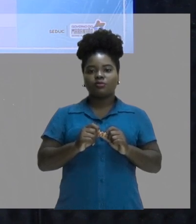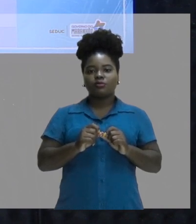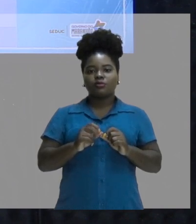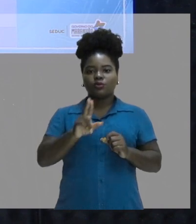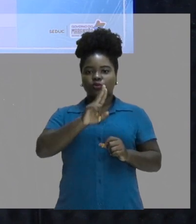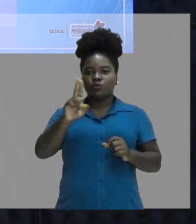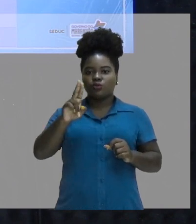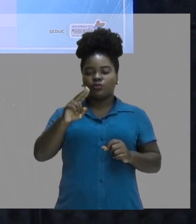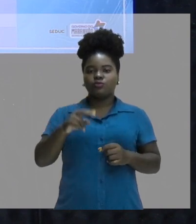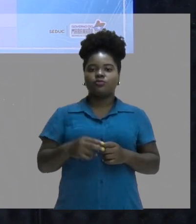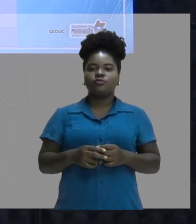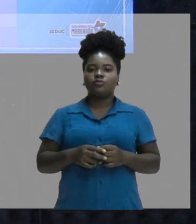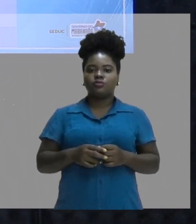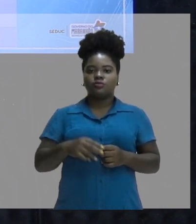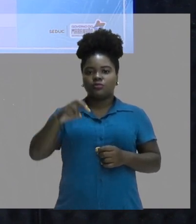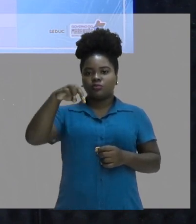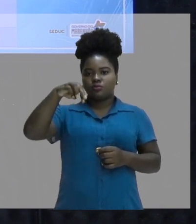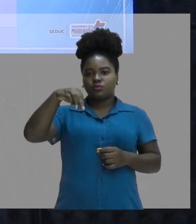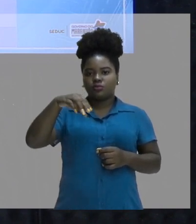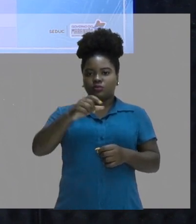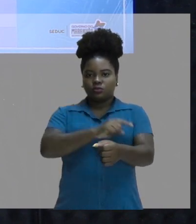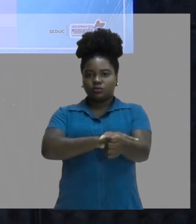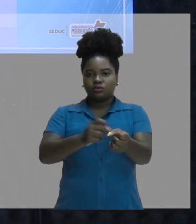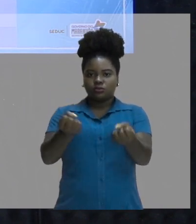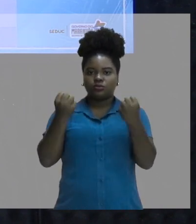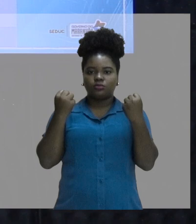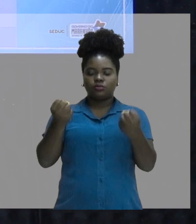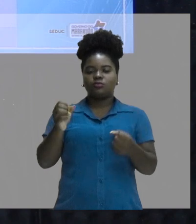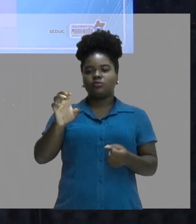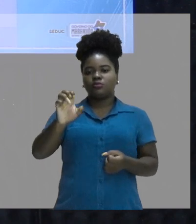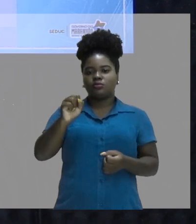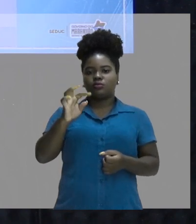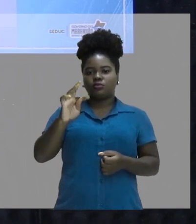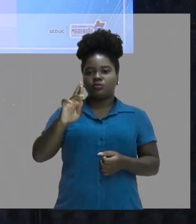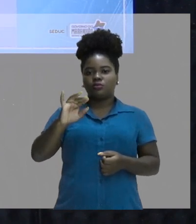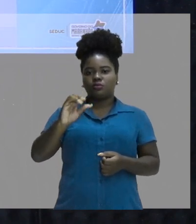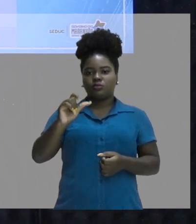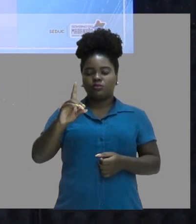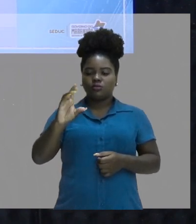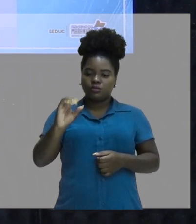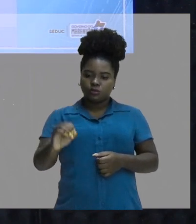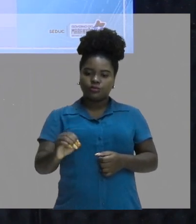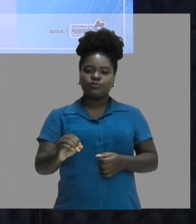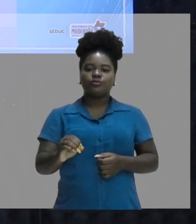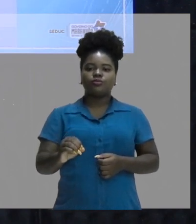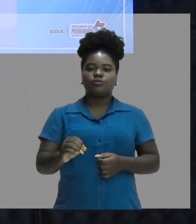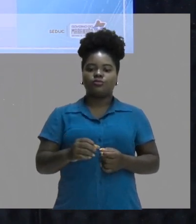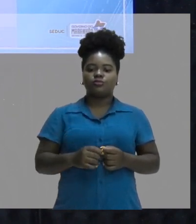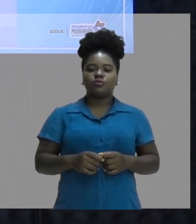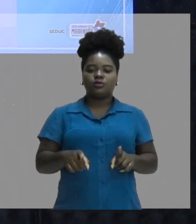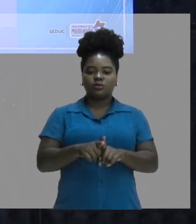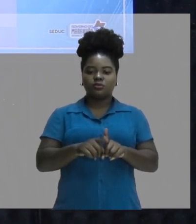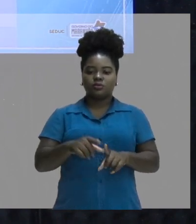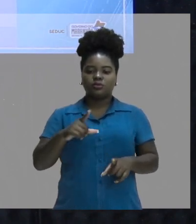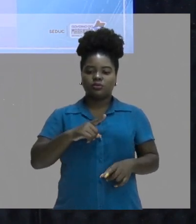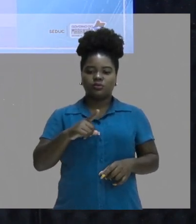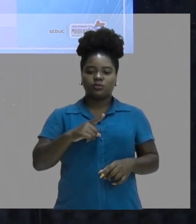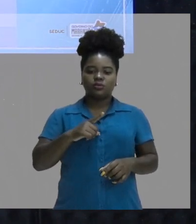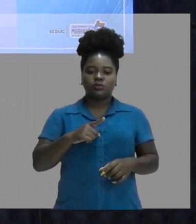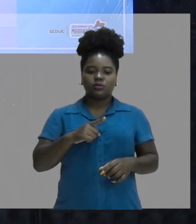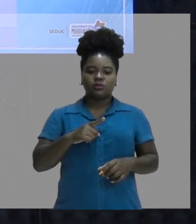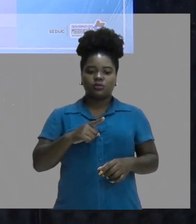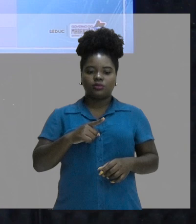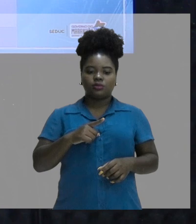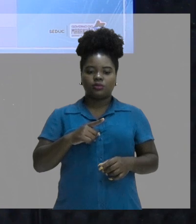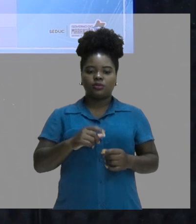músculo estriado. E nós temos, por último, o músculo liso, que são células fusiformes, com um único núcleo